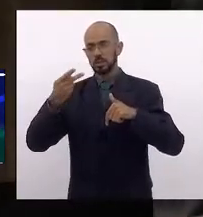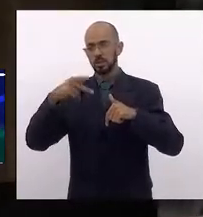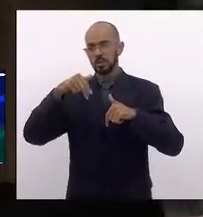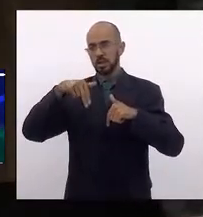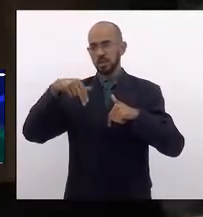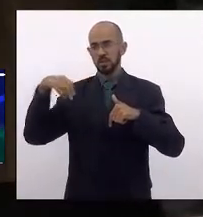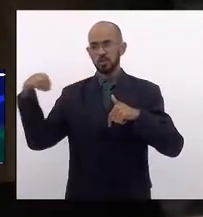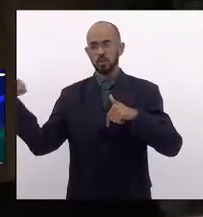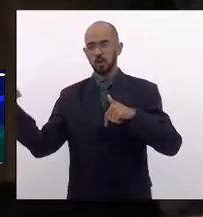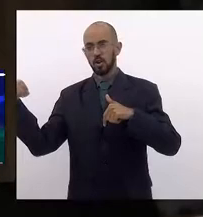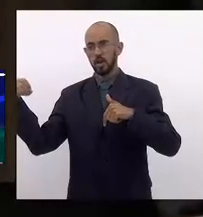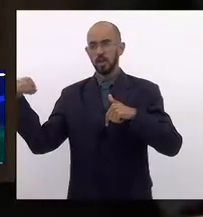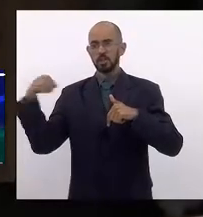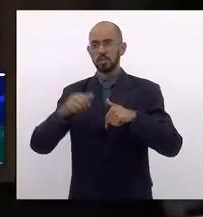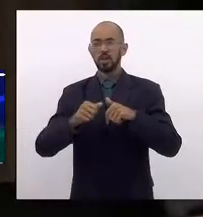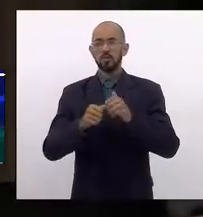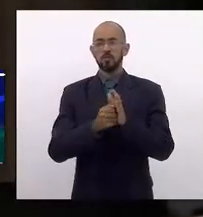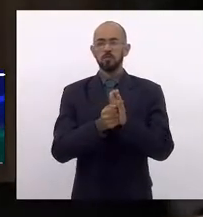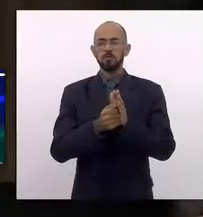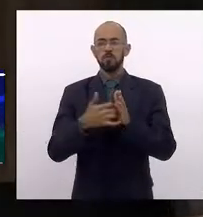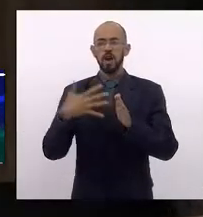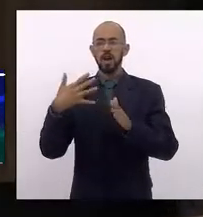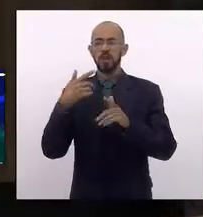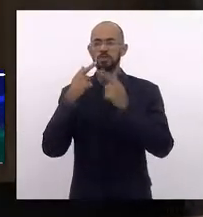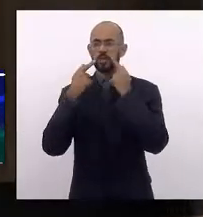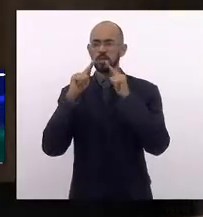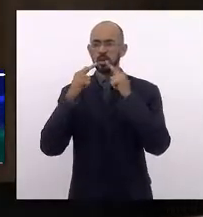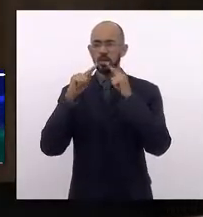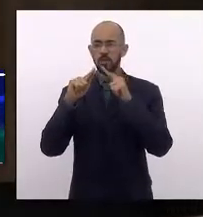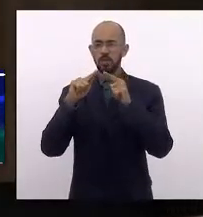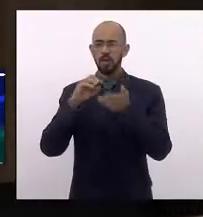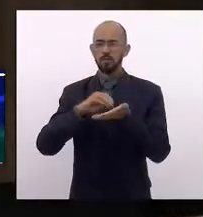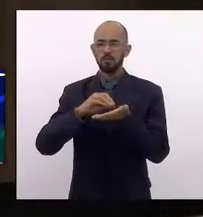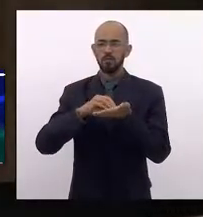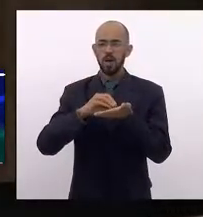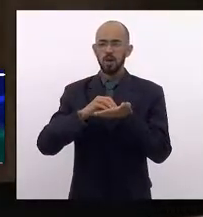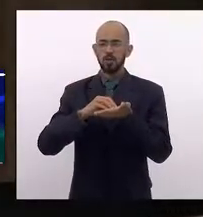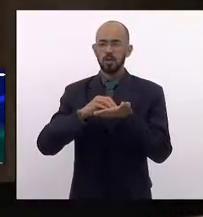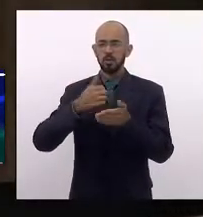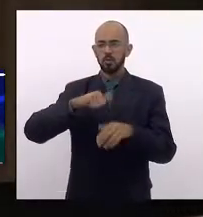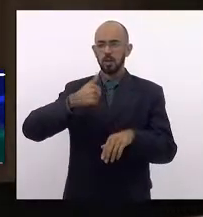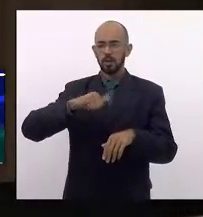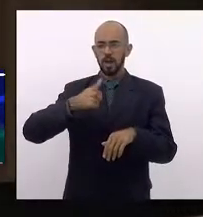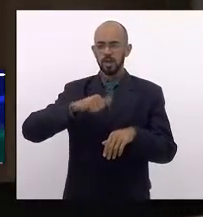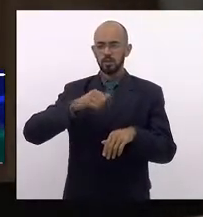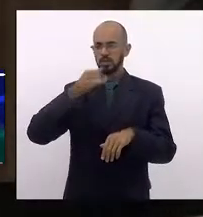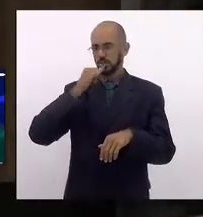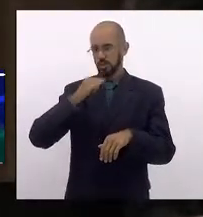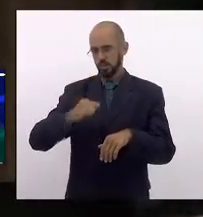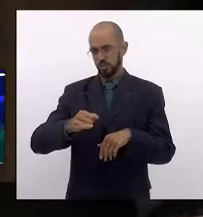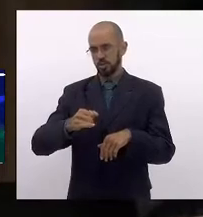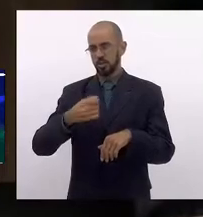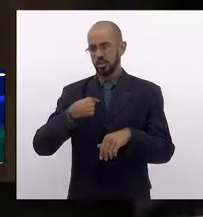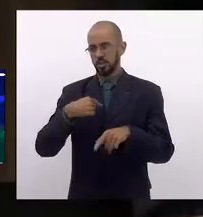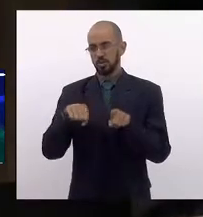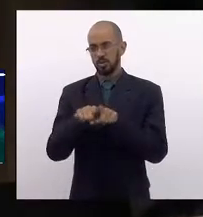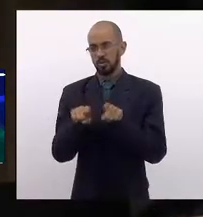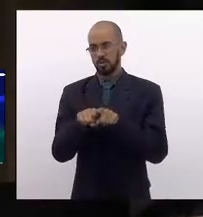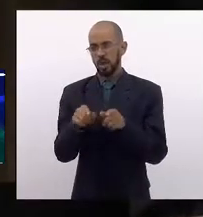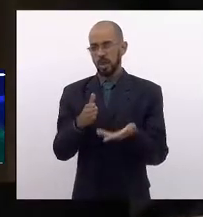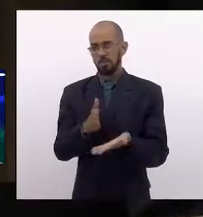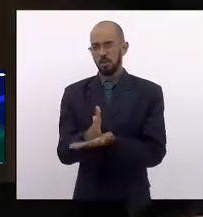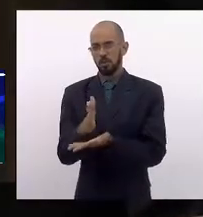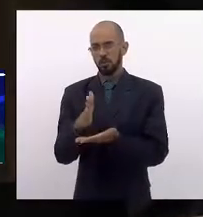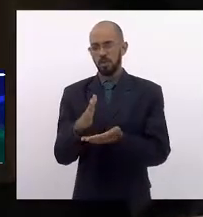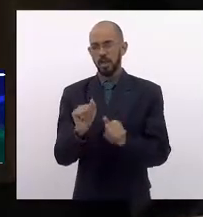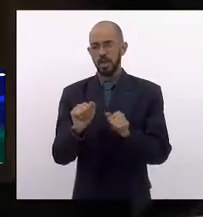foram as queixas em relação a essa questão da Baixa qualidade da energia e o inclusive aprovei a